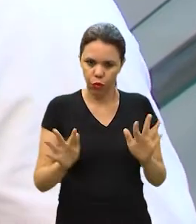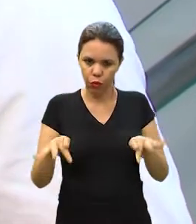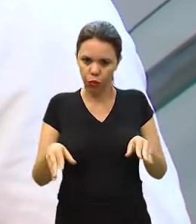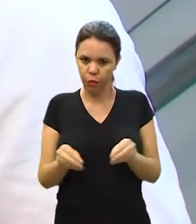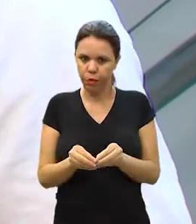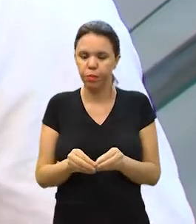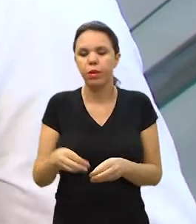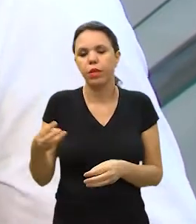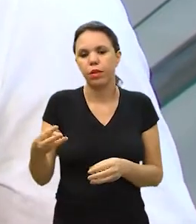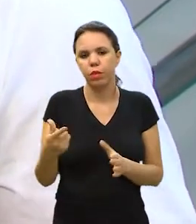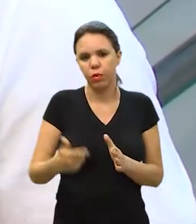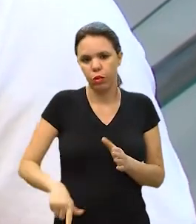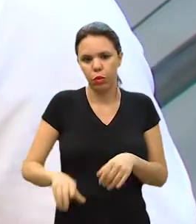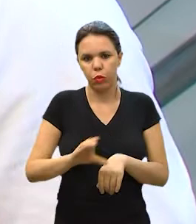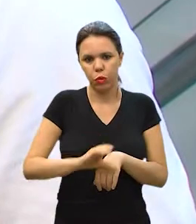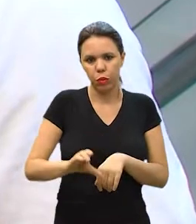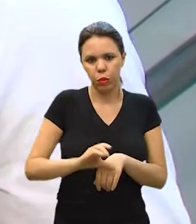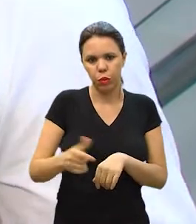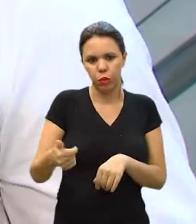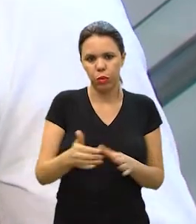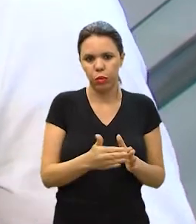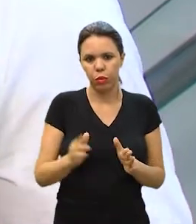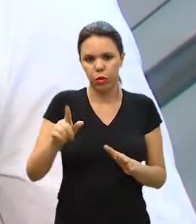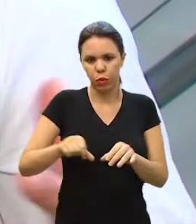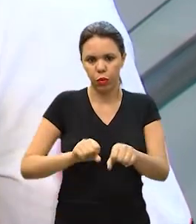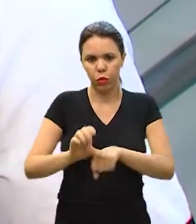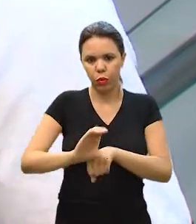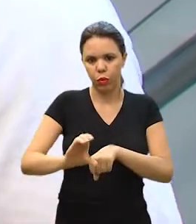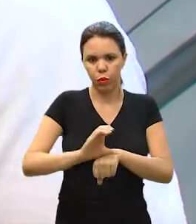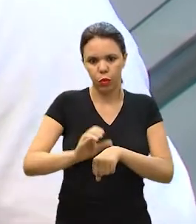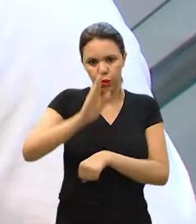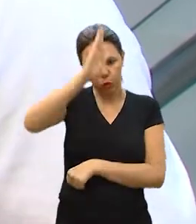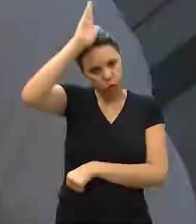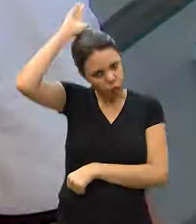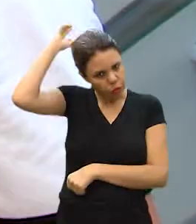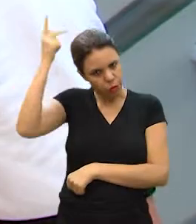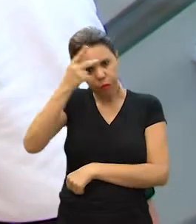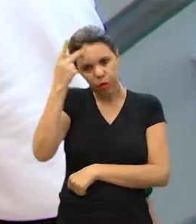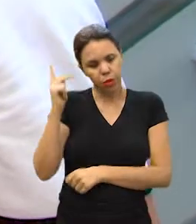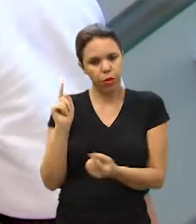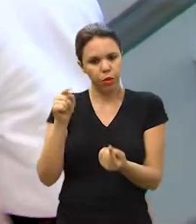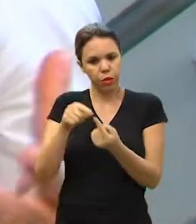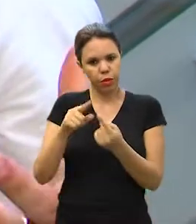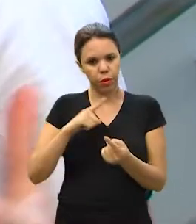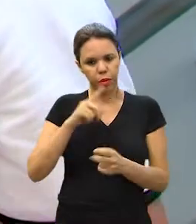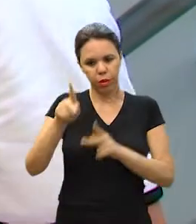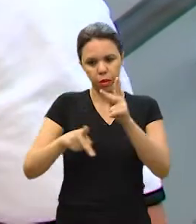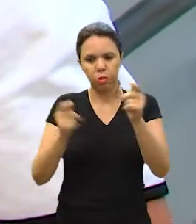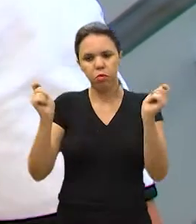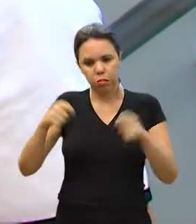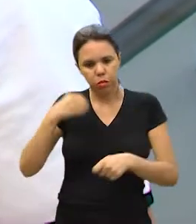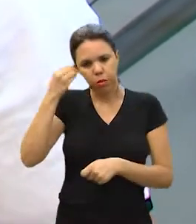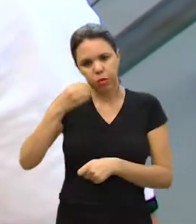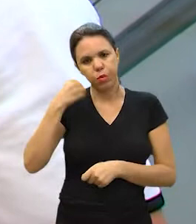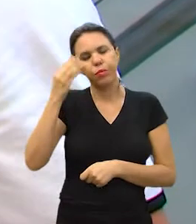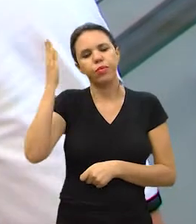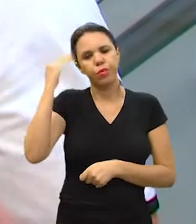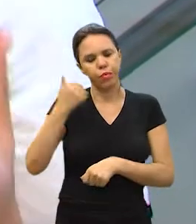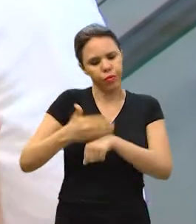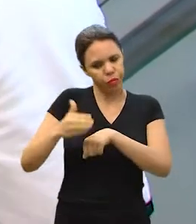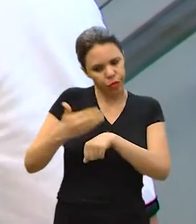na fase final, na terceira fase final da primeira etapa, que é a formação dos brigadistas. O objetivo é a gente possuir pessoas